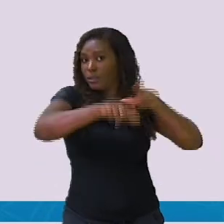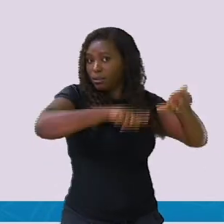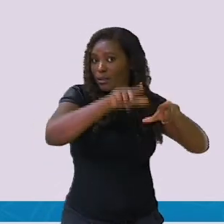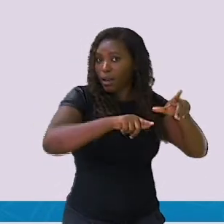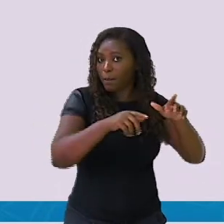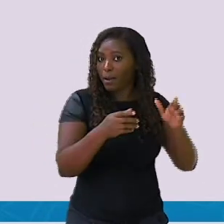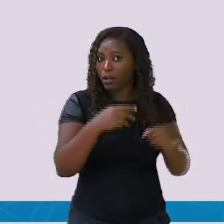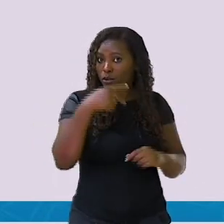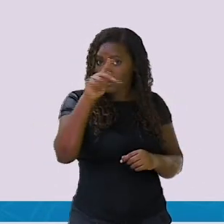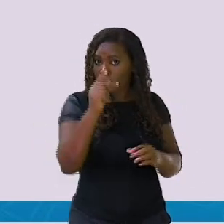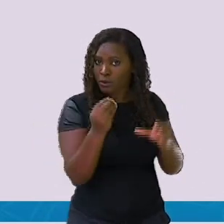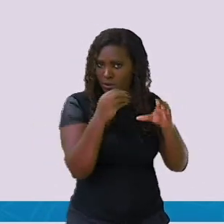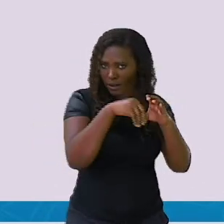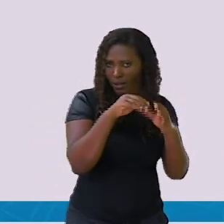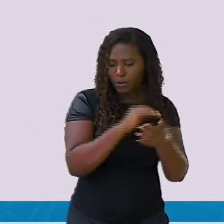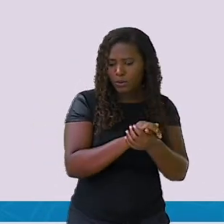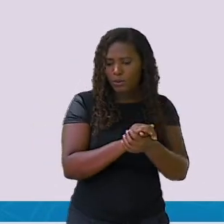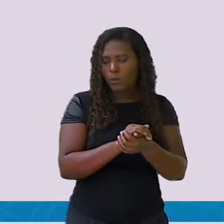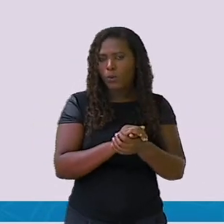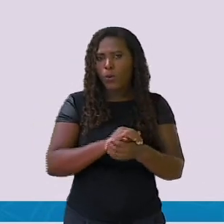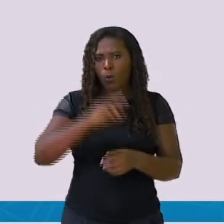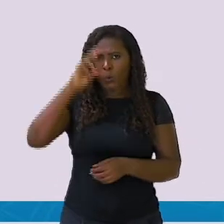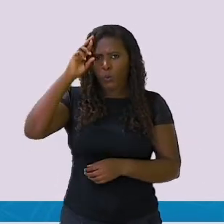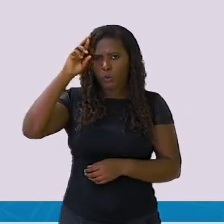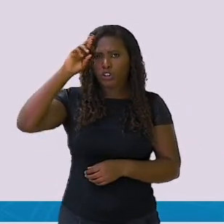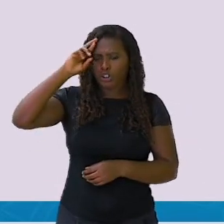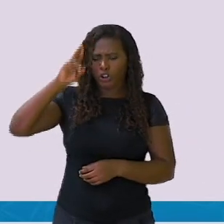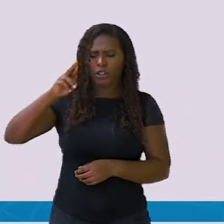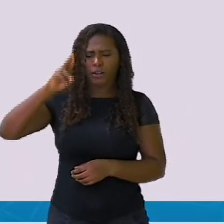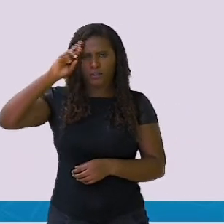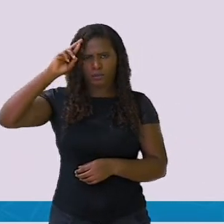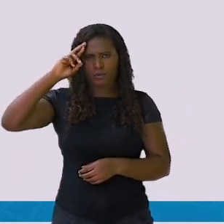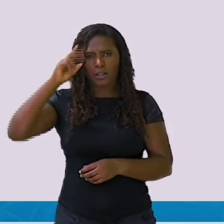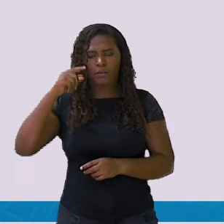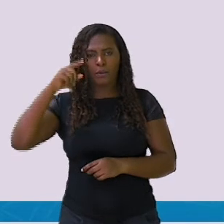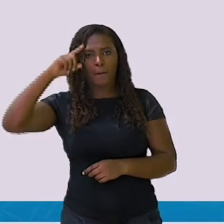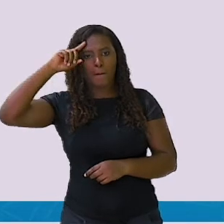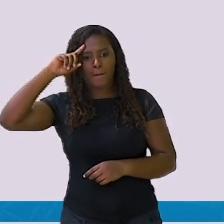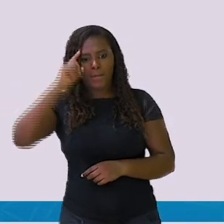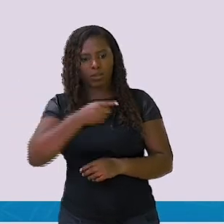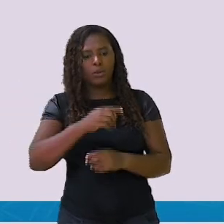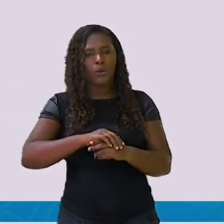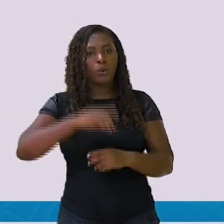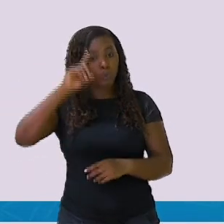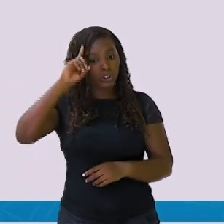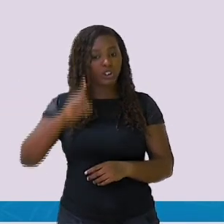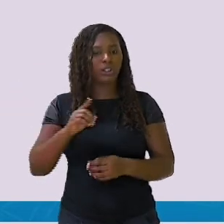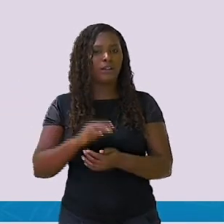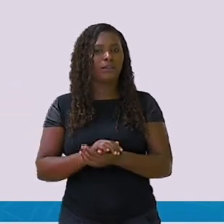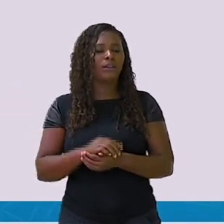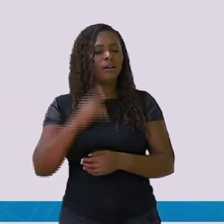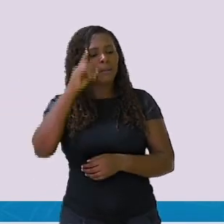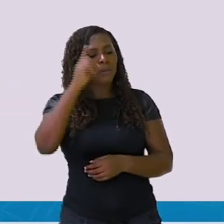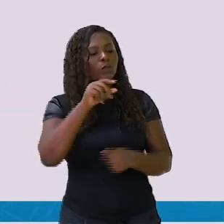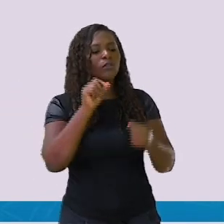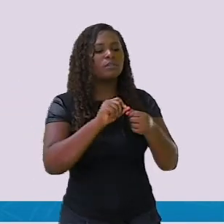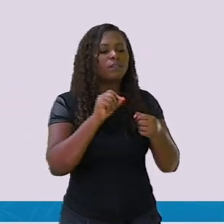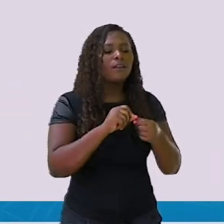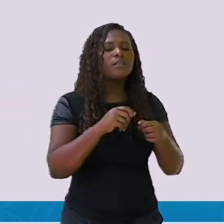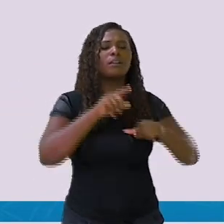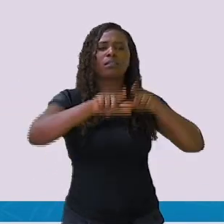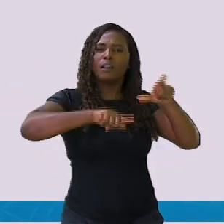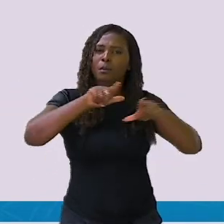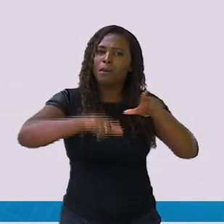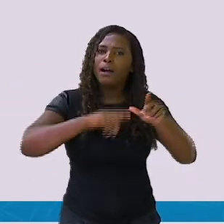semana. Durante a semana, segunda-feira, isso, isso, isso. Terça-feira, isso, isso, isso. Quarta-feira, isso,